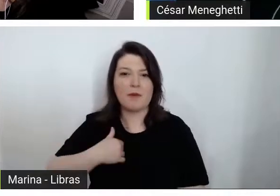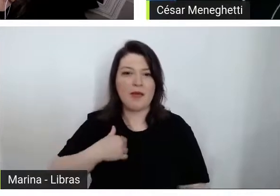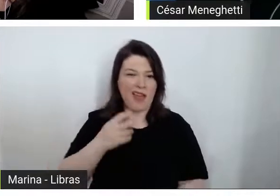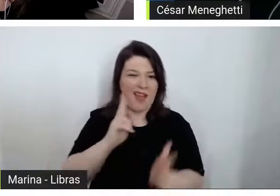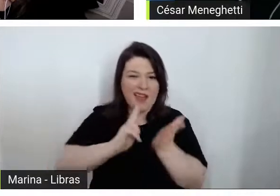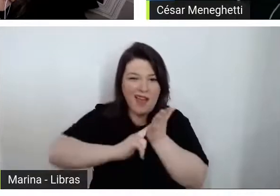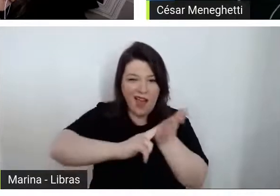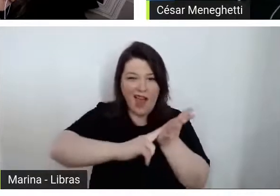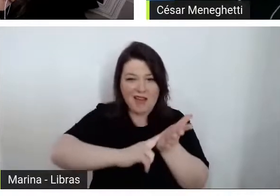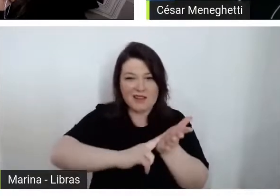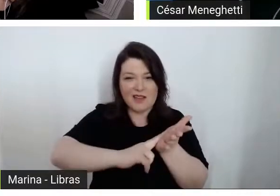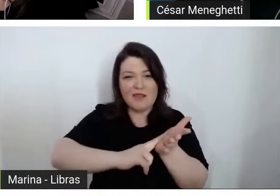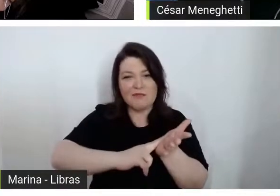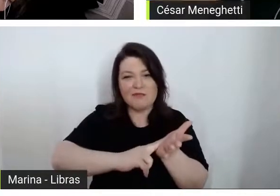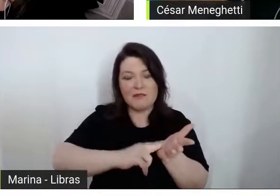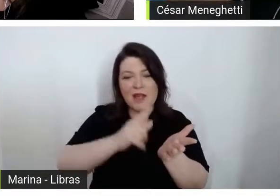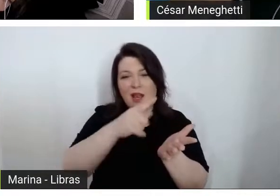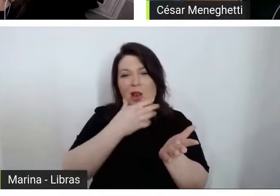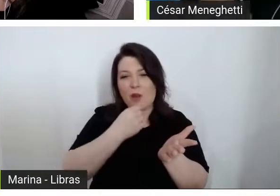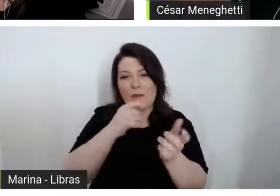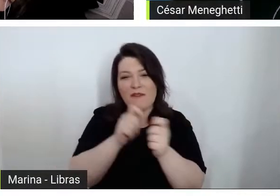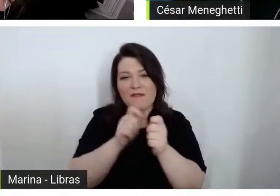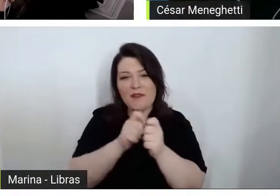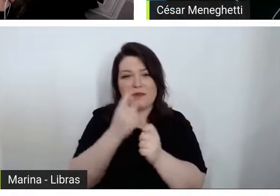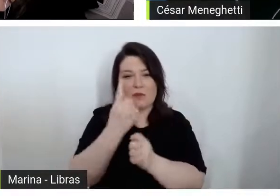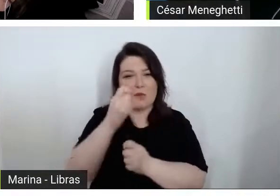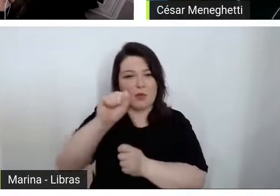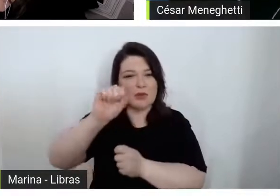1855, 1875, que é sobre a